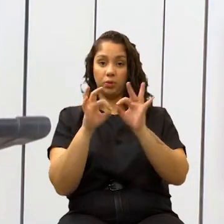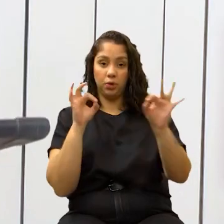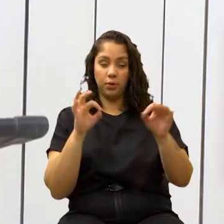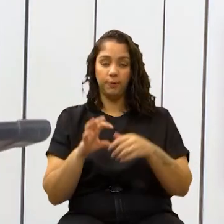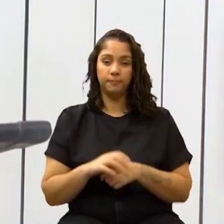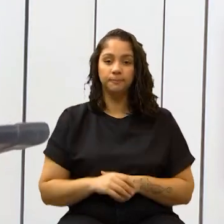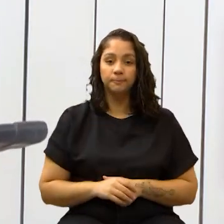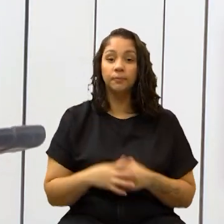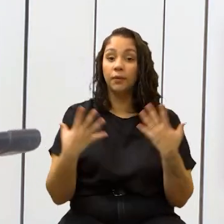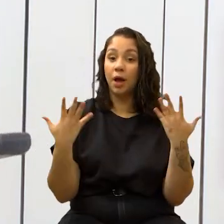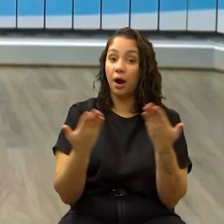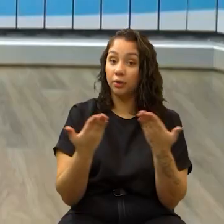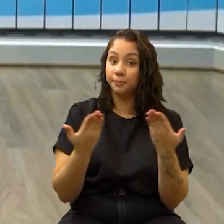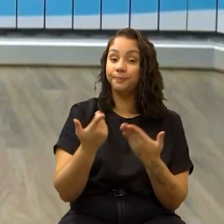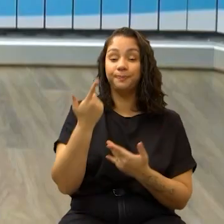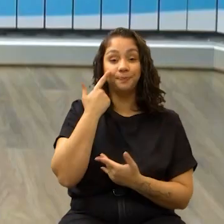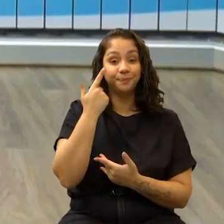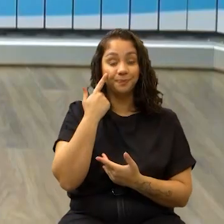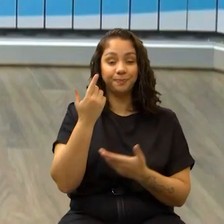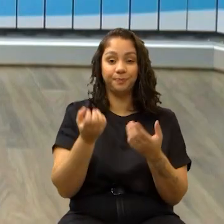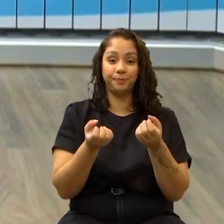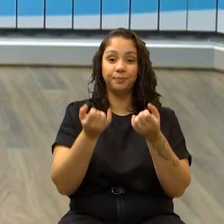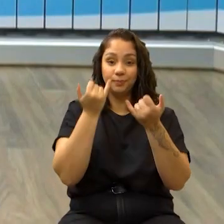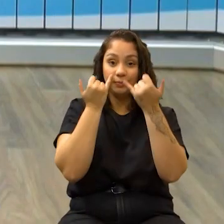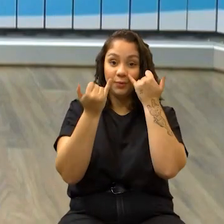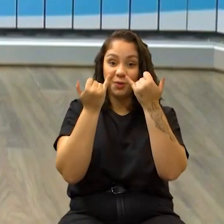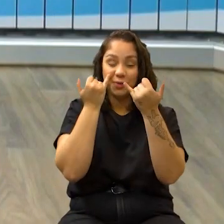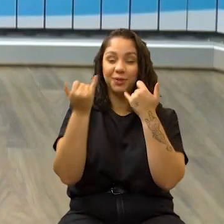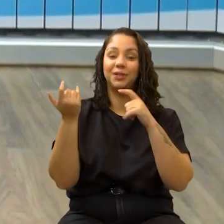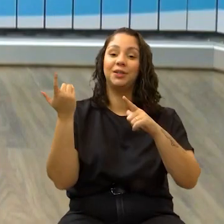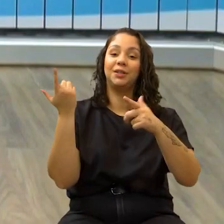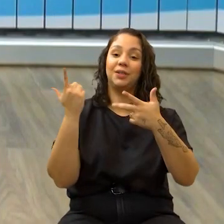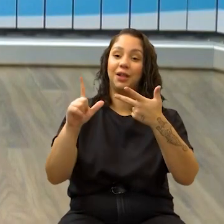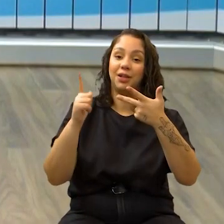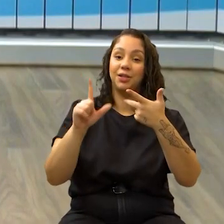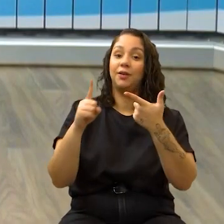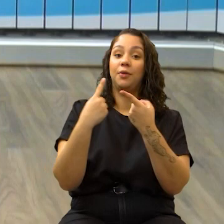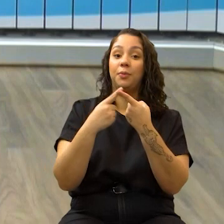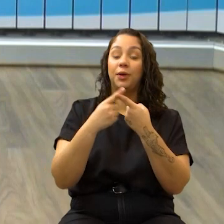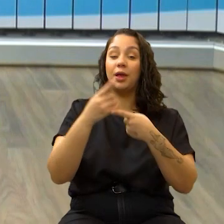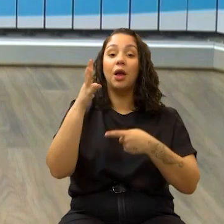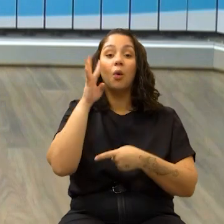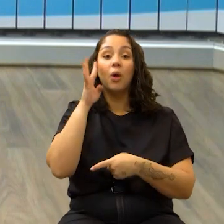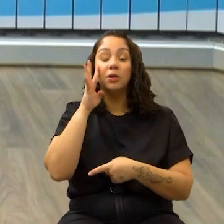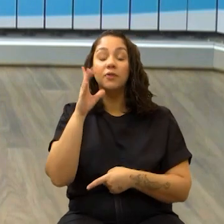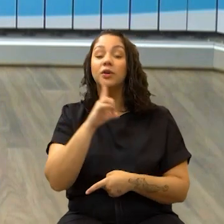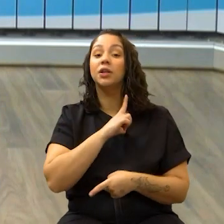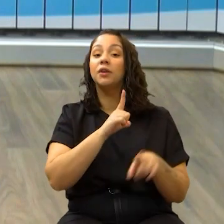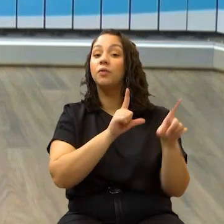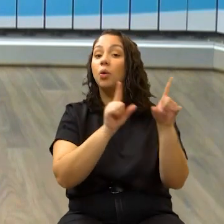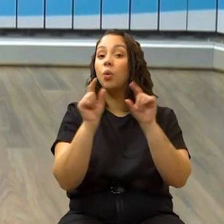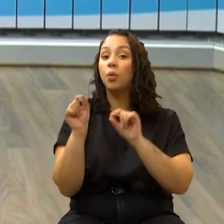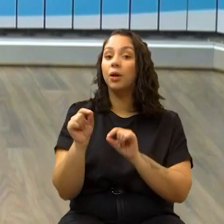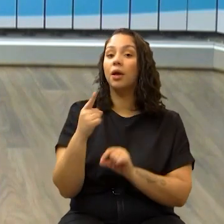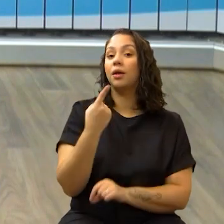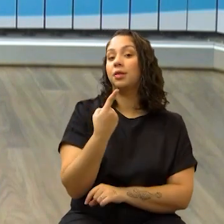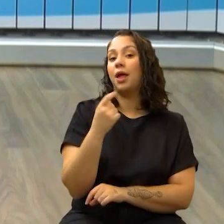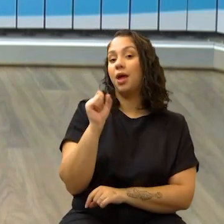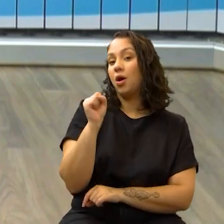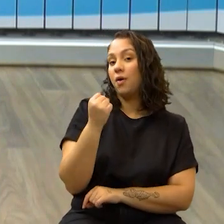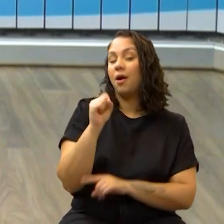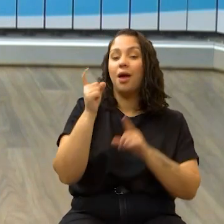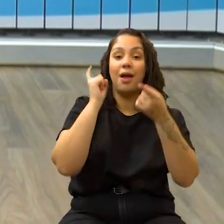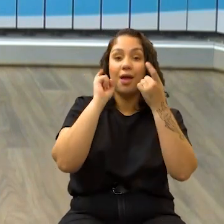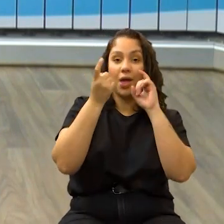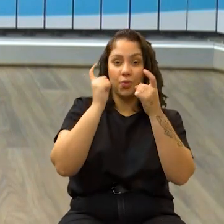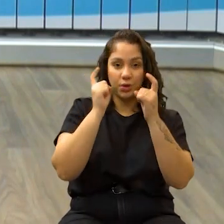mínimo de 1 metro. Agora vamos às notícias do Legislativo, porque na última quarta-feira nós tivemos